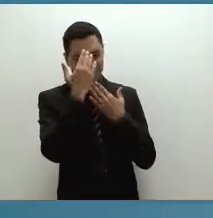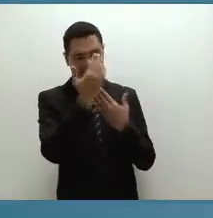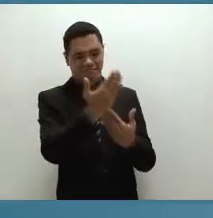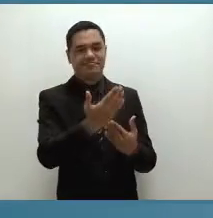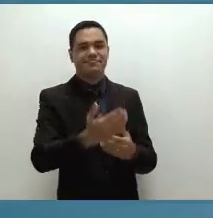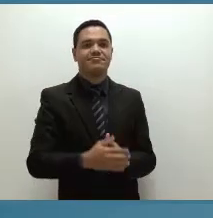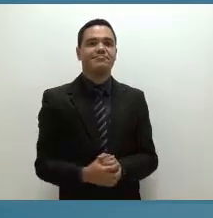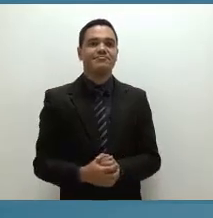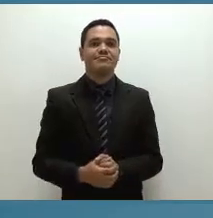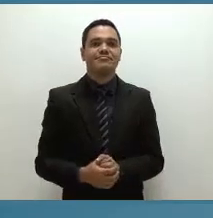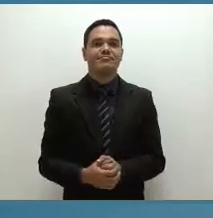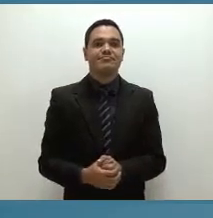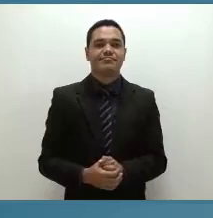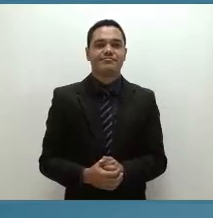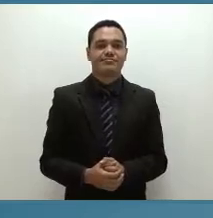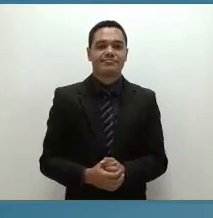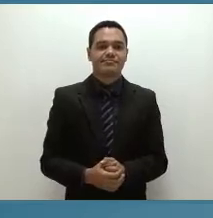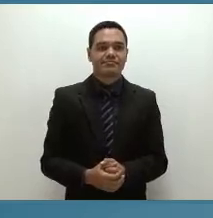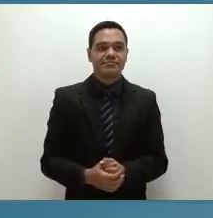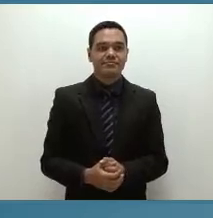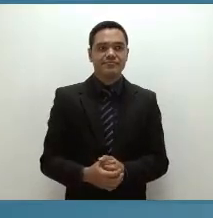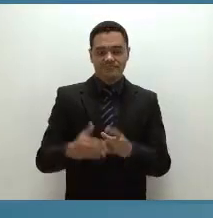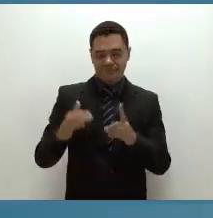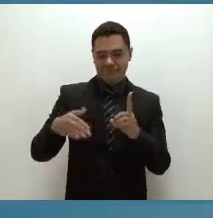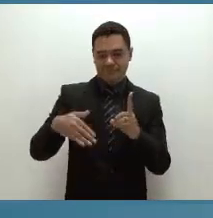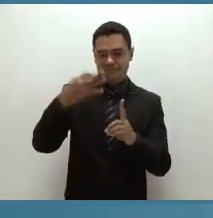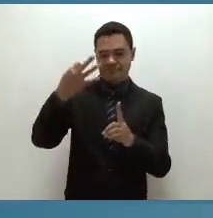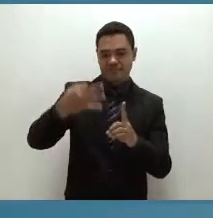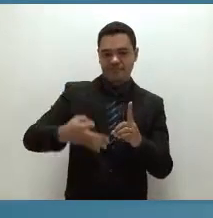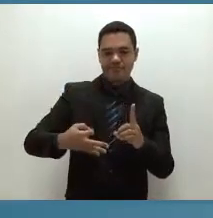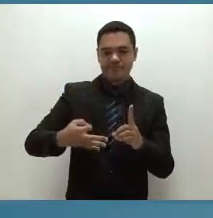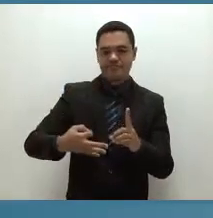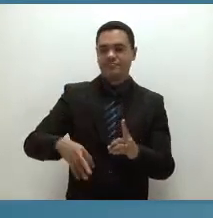Desembargador Leonardo de Noronha Tavares. Também nossa.